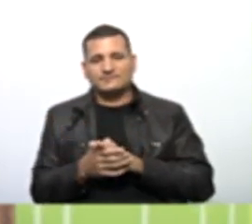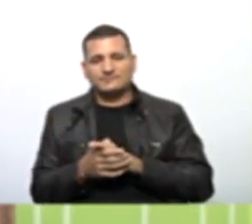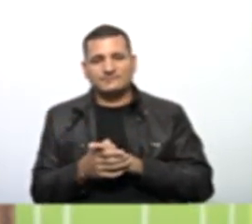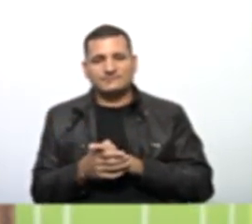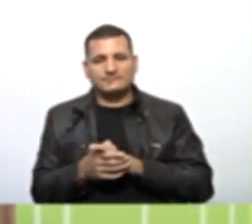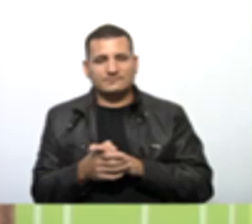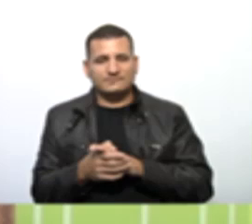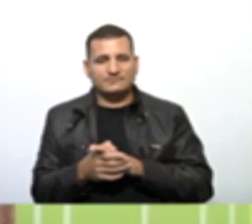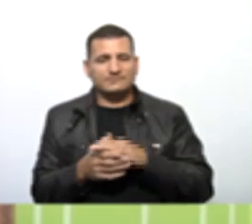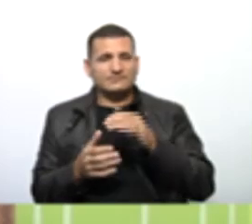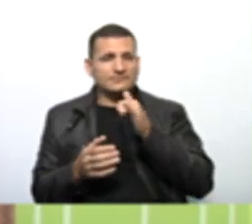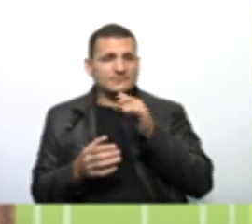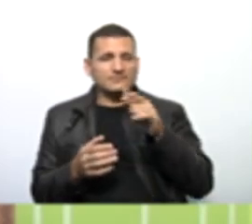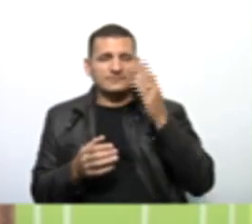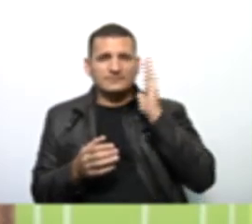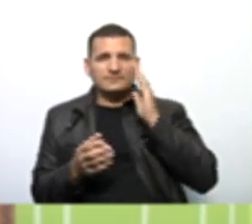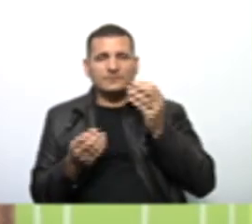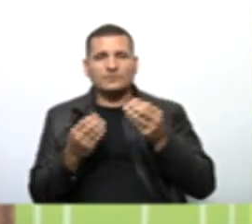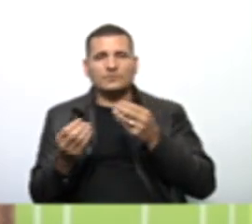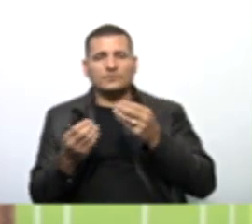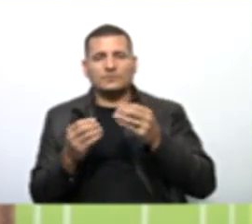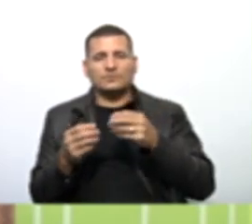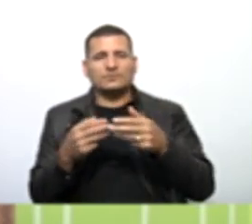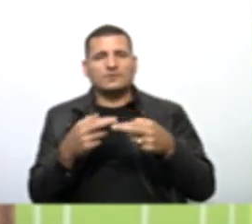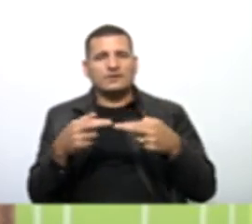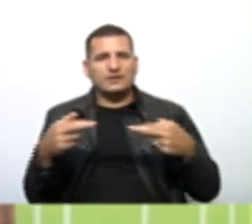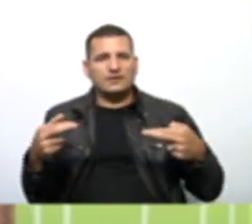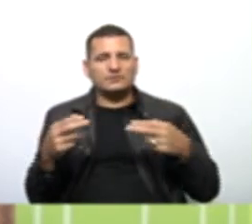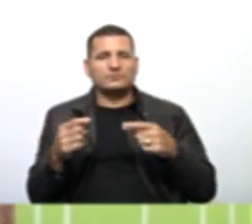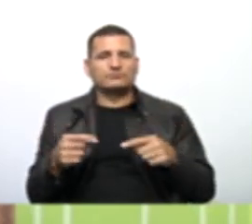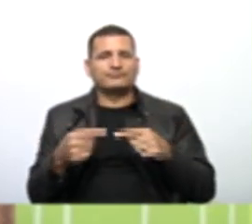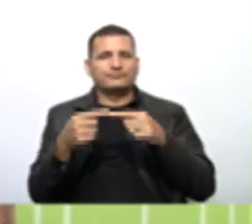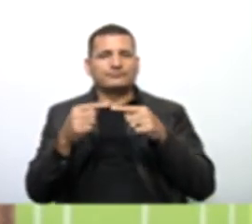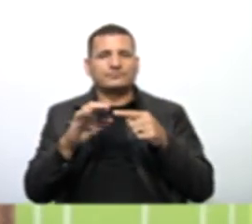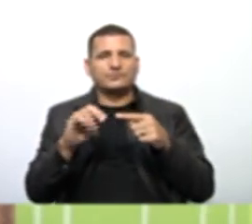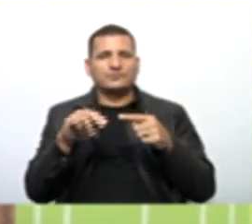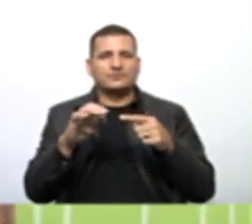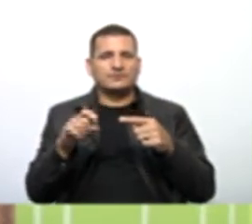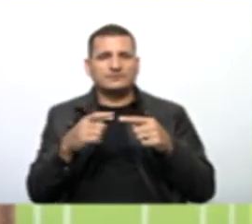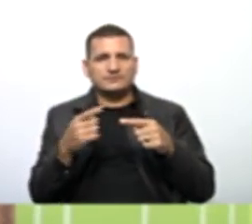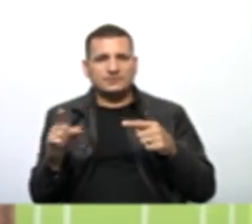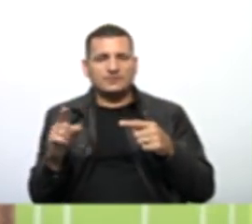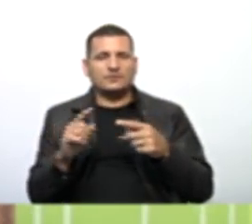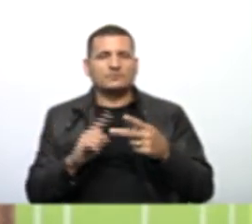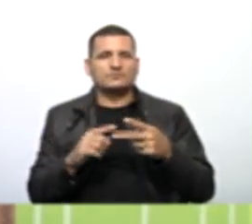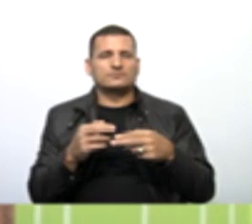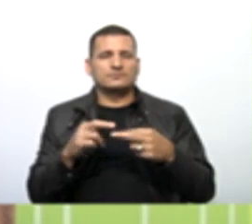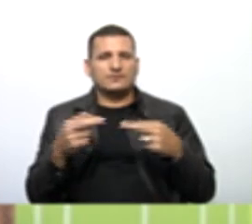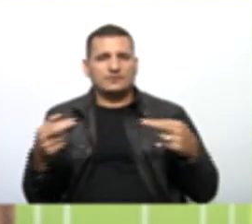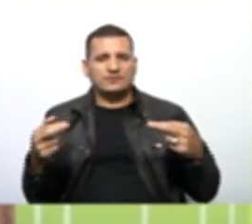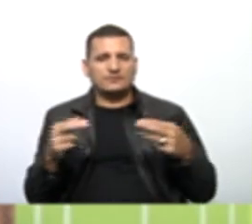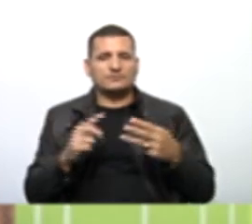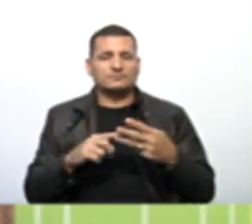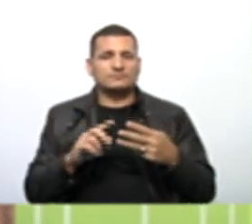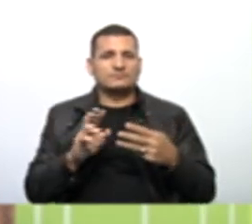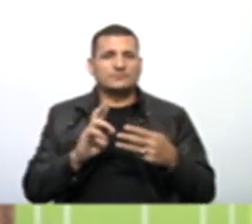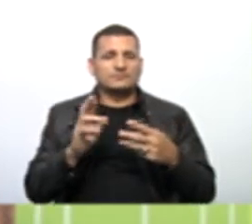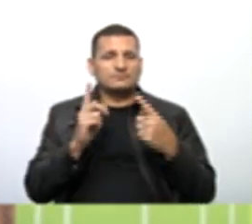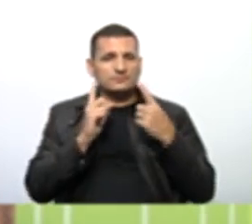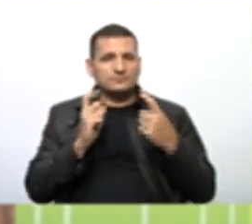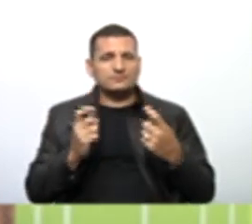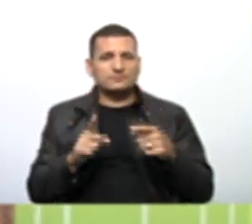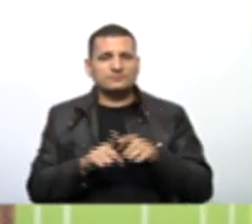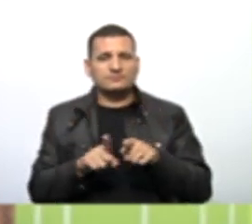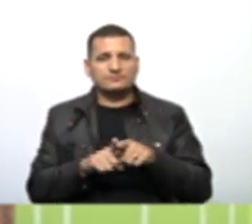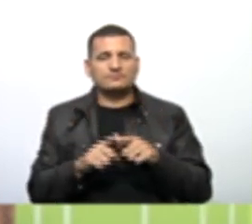desse mundo de redes como é que funciona a questão de conectar a questão de de carro questão quem se interessou também por questão de